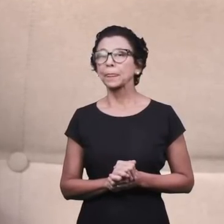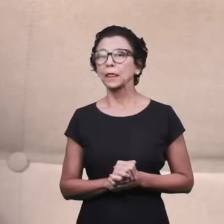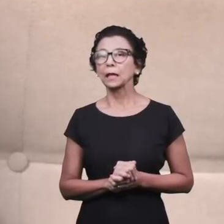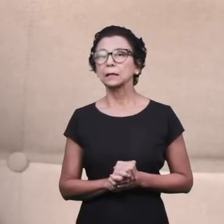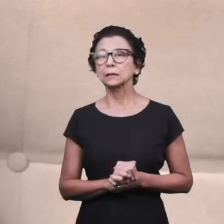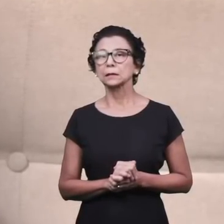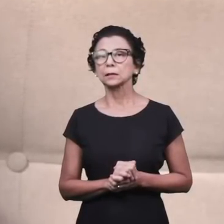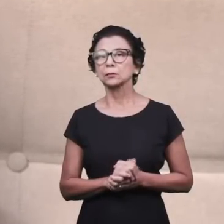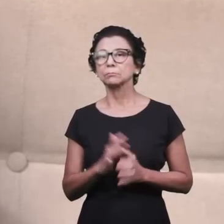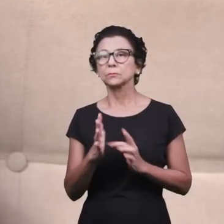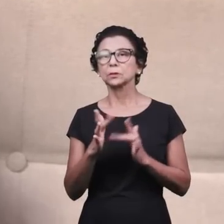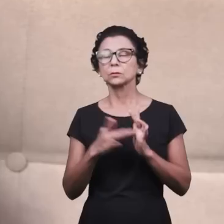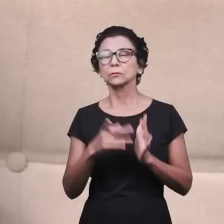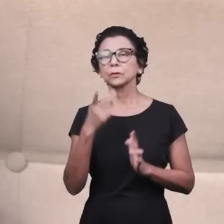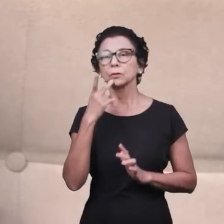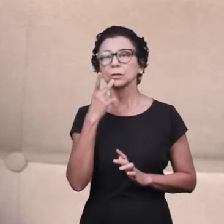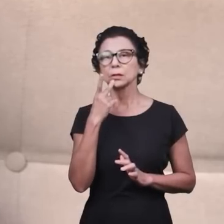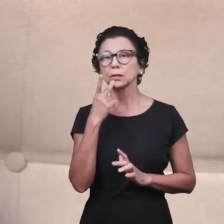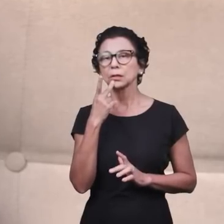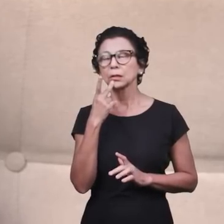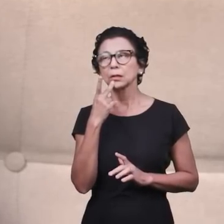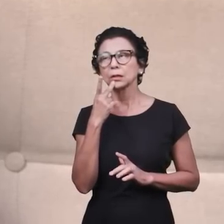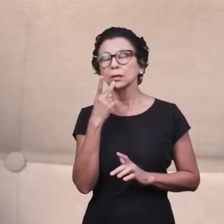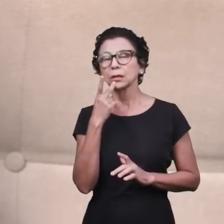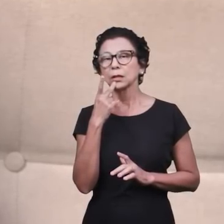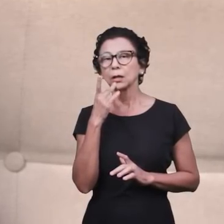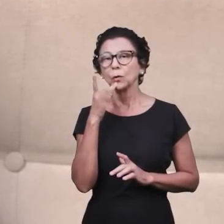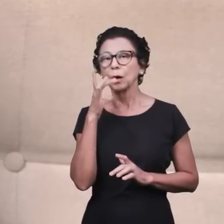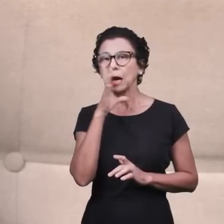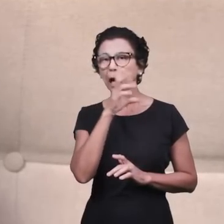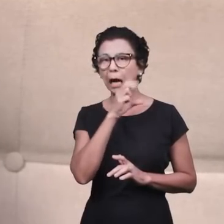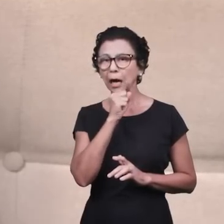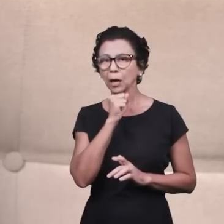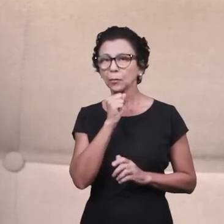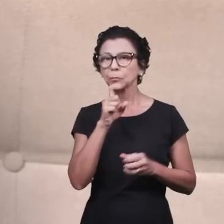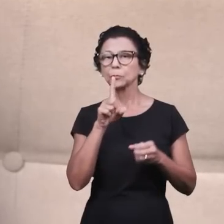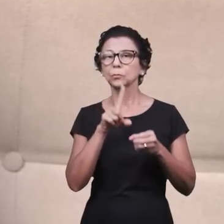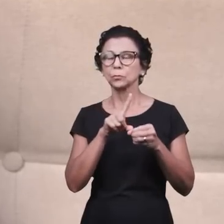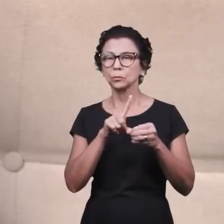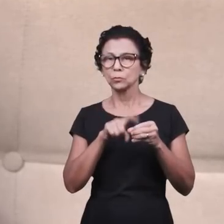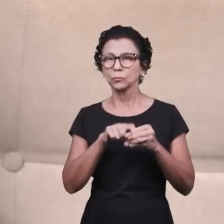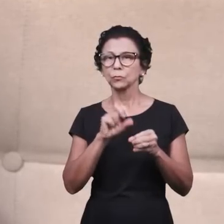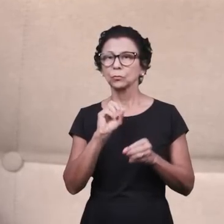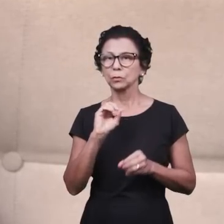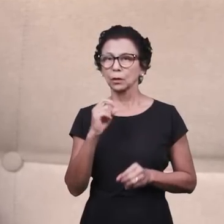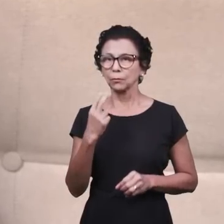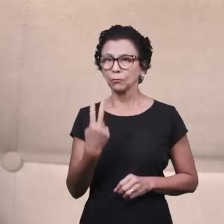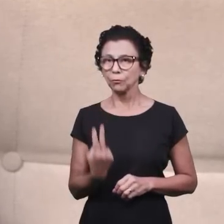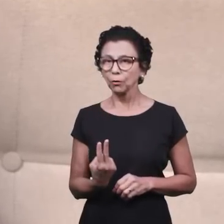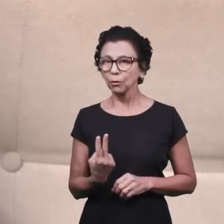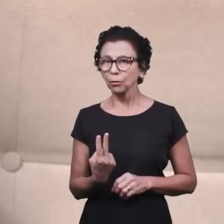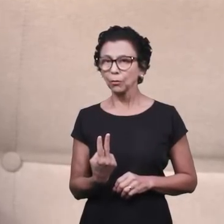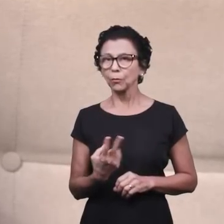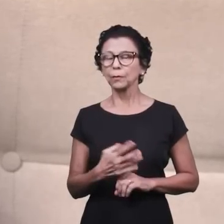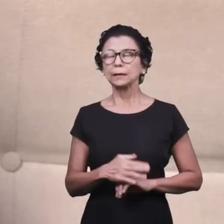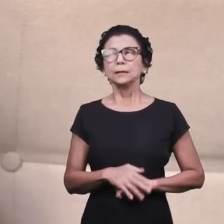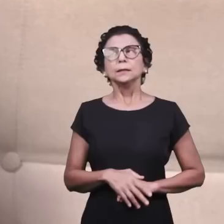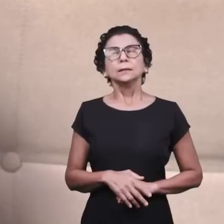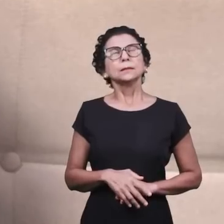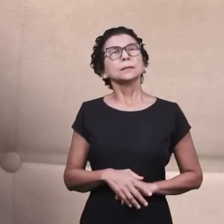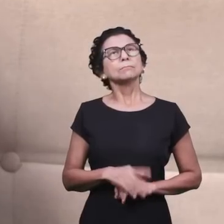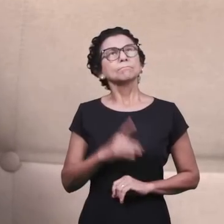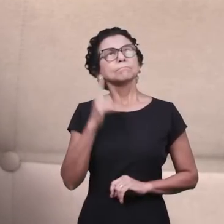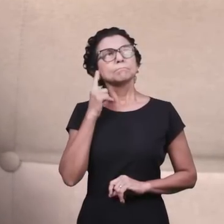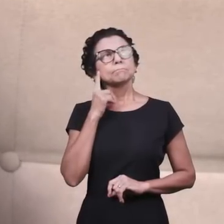sem demora. E nós imaginamos assim, quando isso é anunciado, você imagina que um tempo ainda